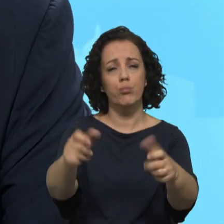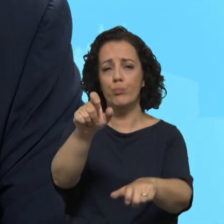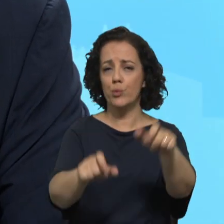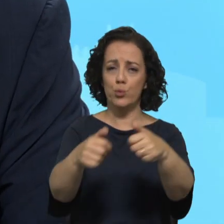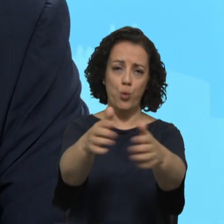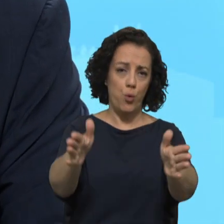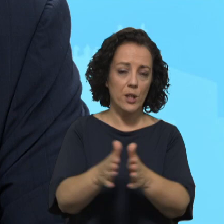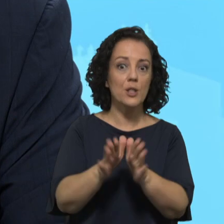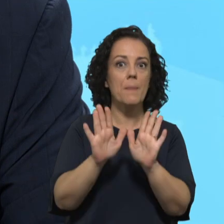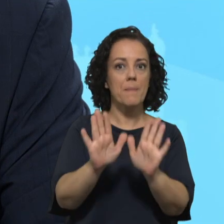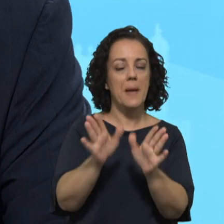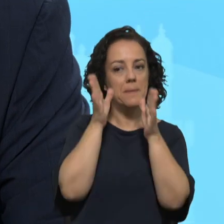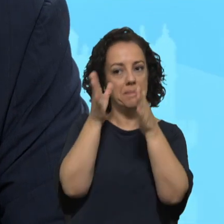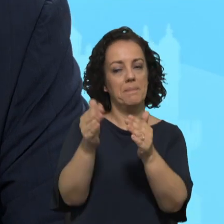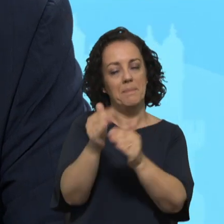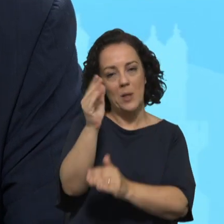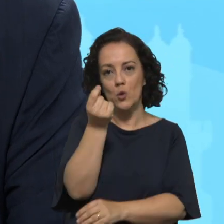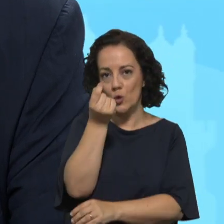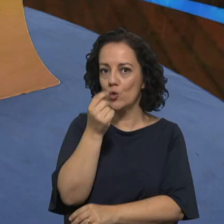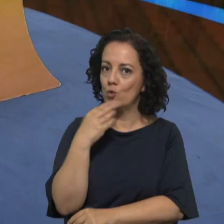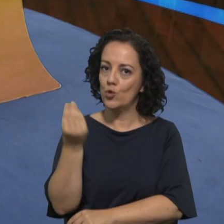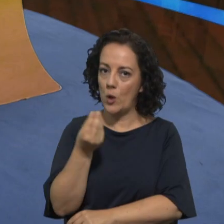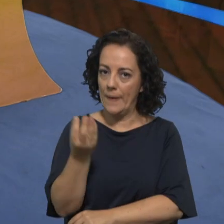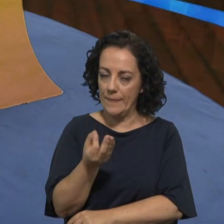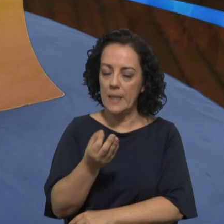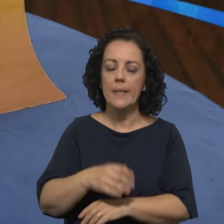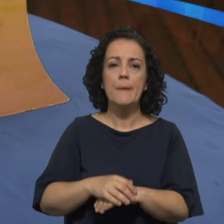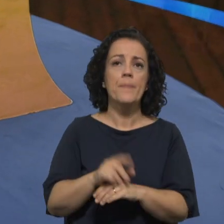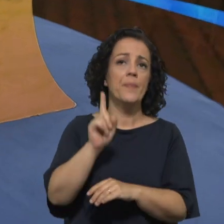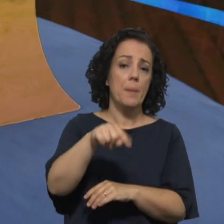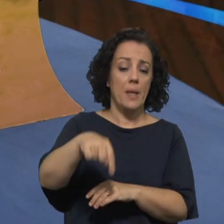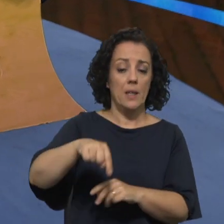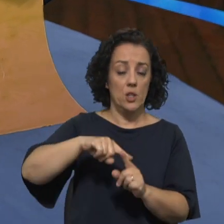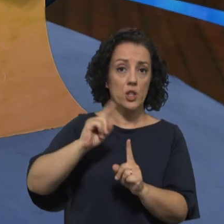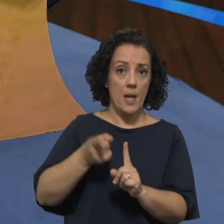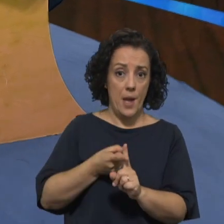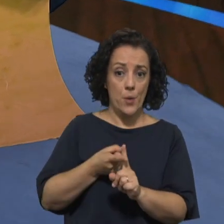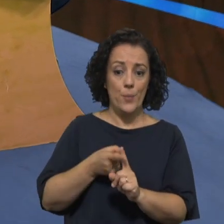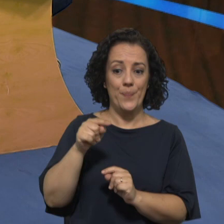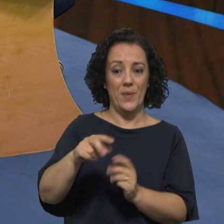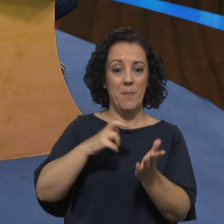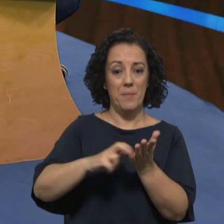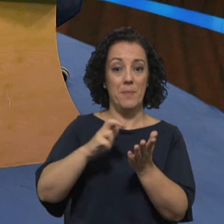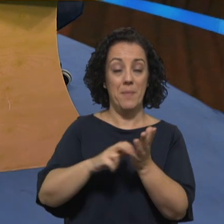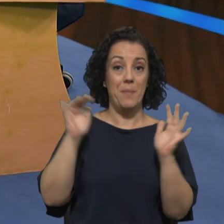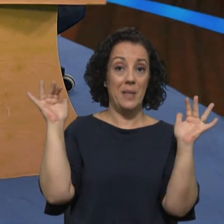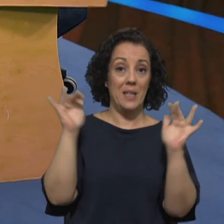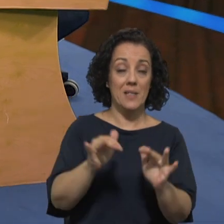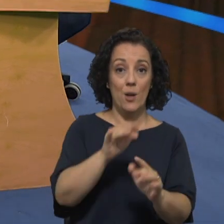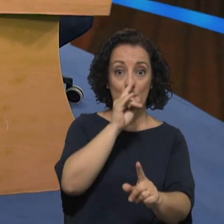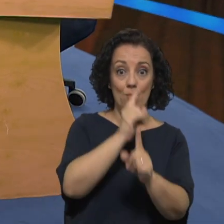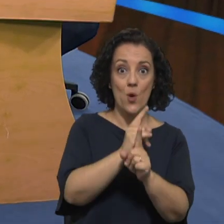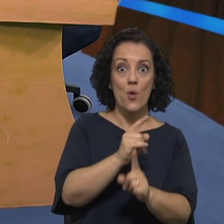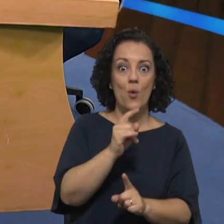uma particular incidência nos jovens, dado que também este ano esta peregrinação coincide com um fim de